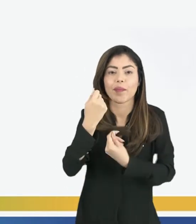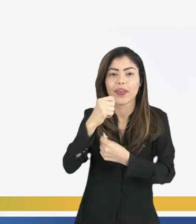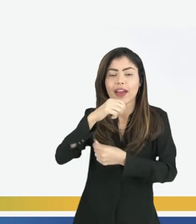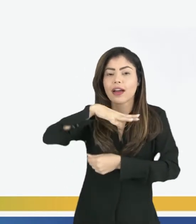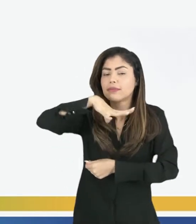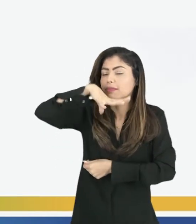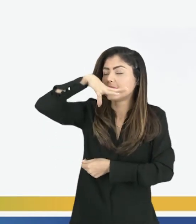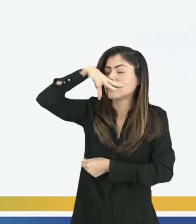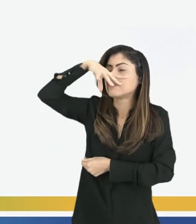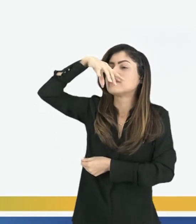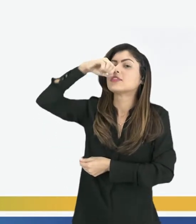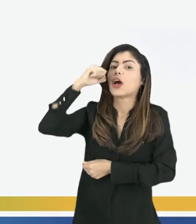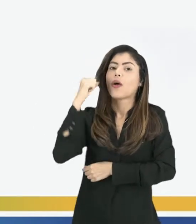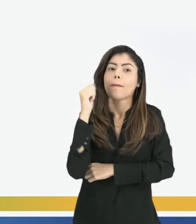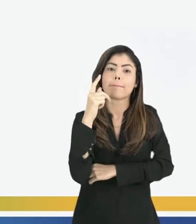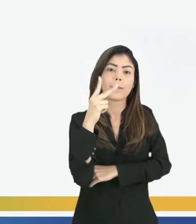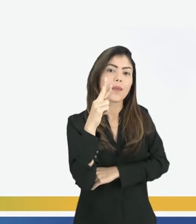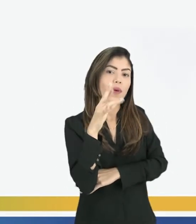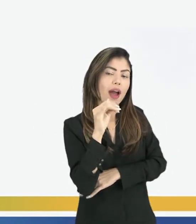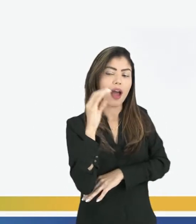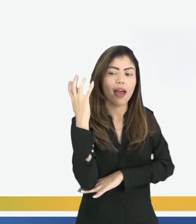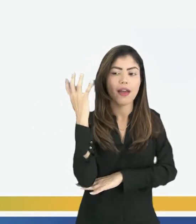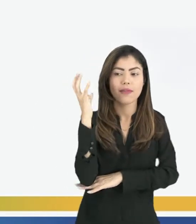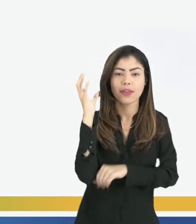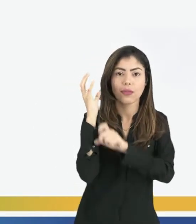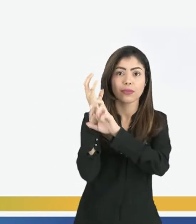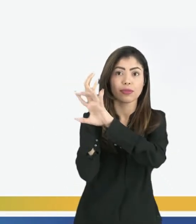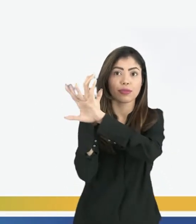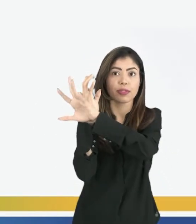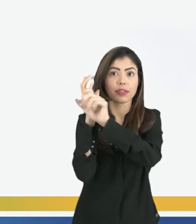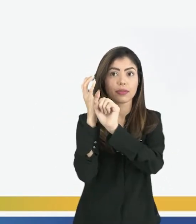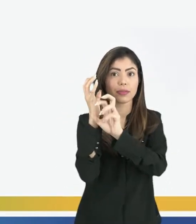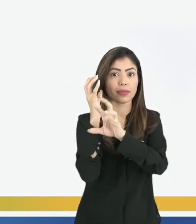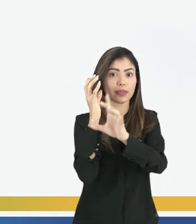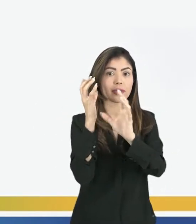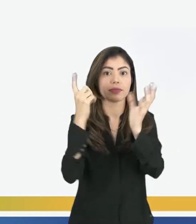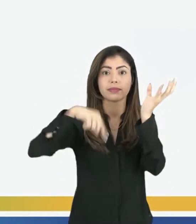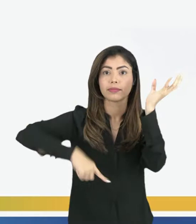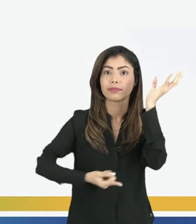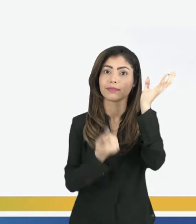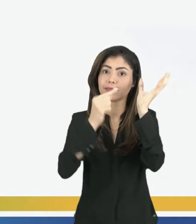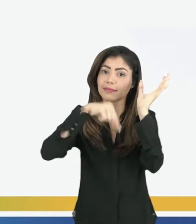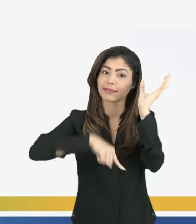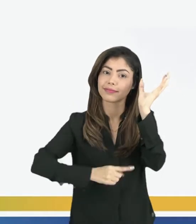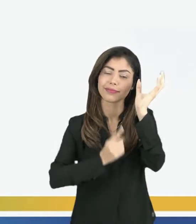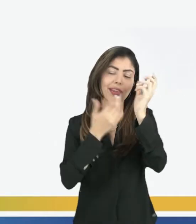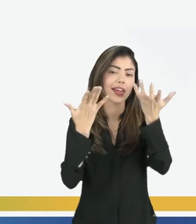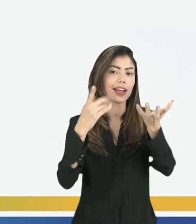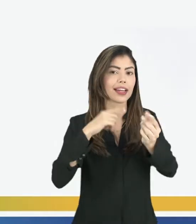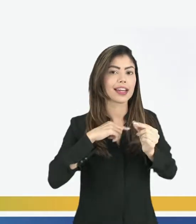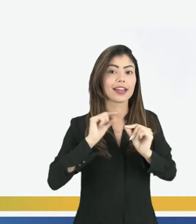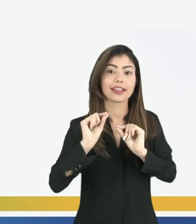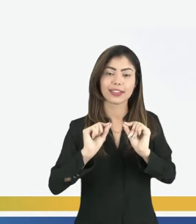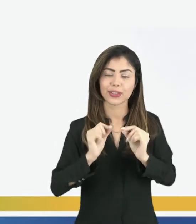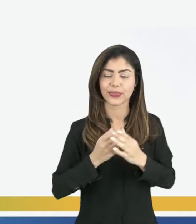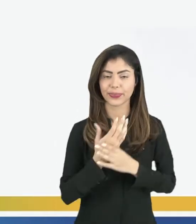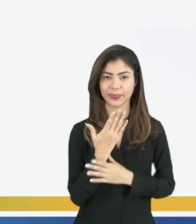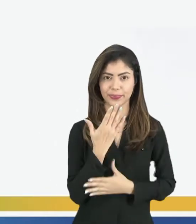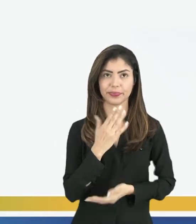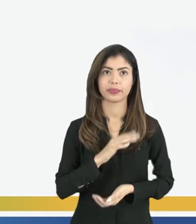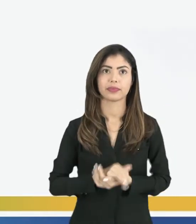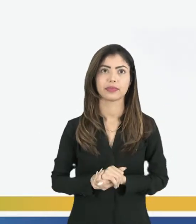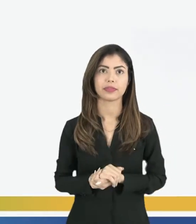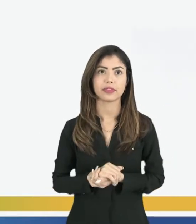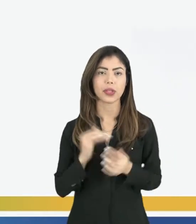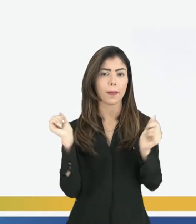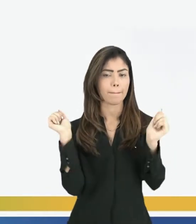ar puro que as plantas liberam. Então, sem as plantas, nós não existiríamos. As plantas